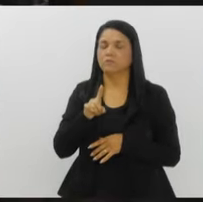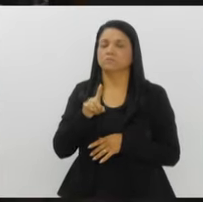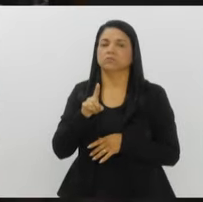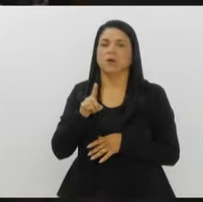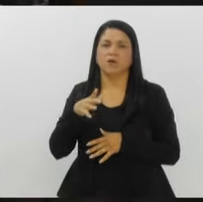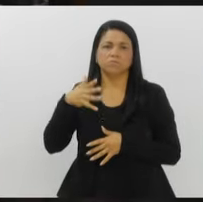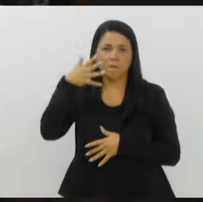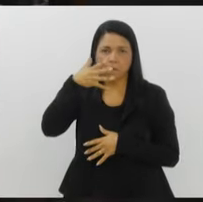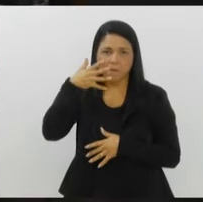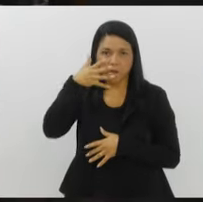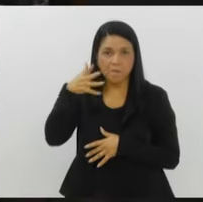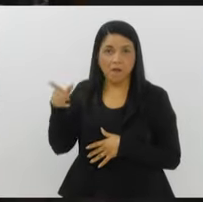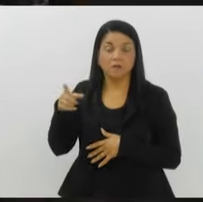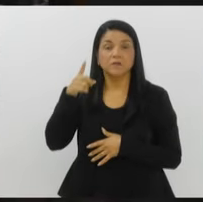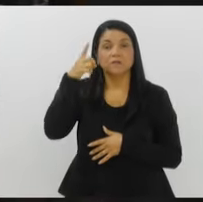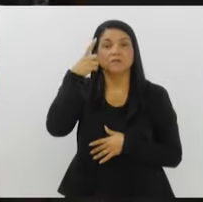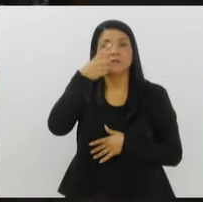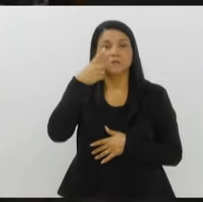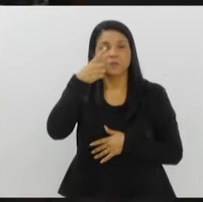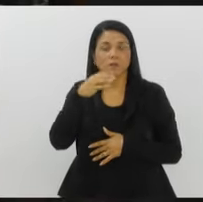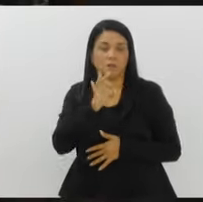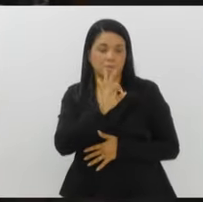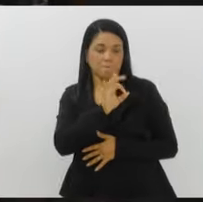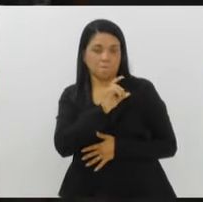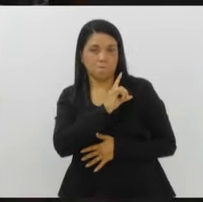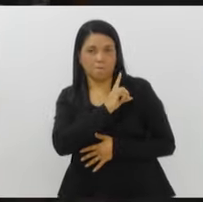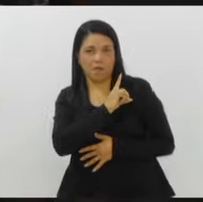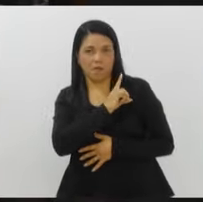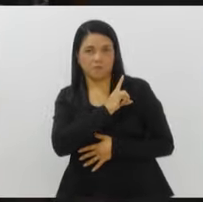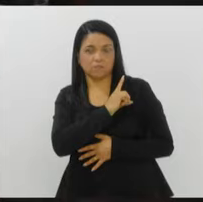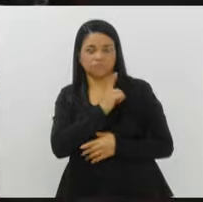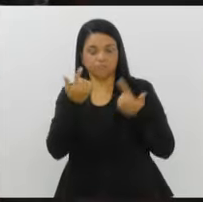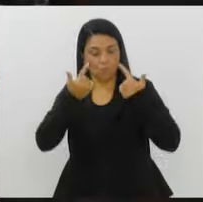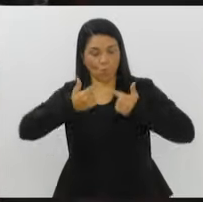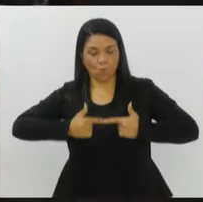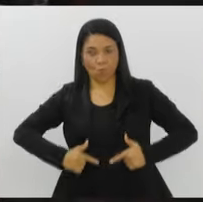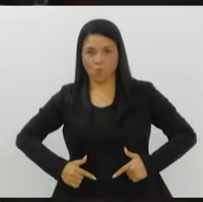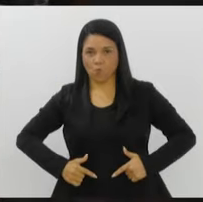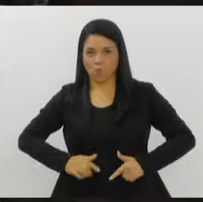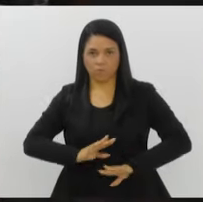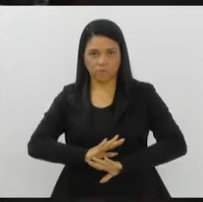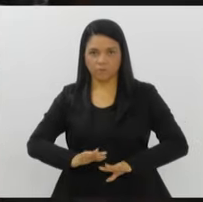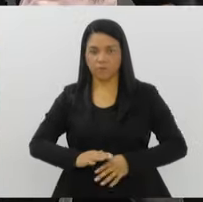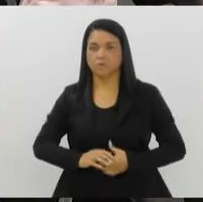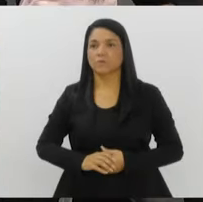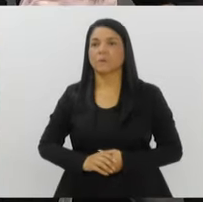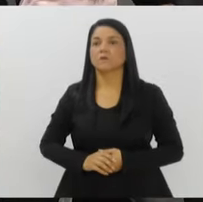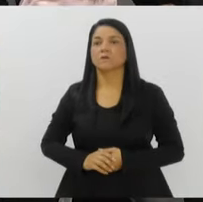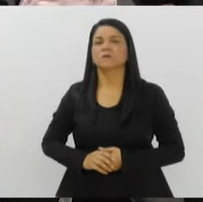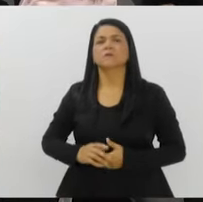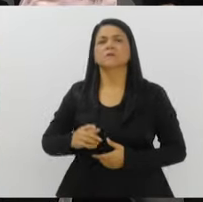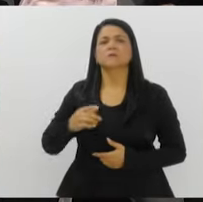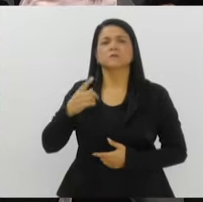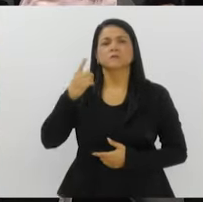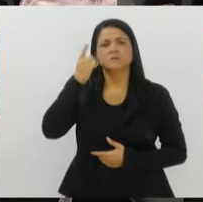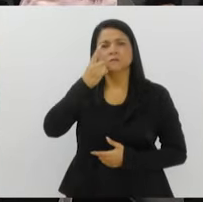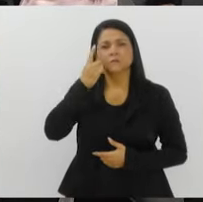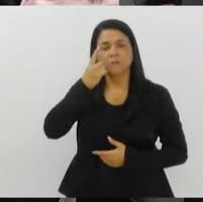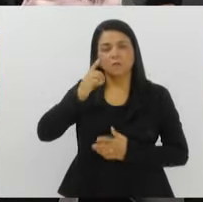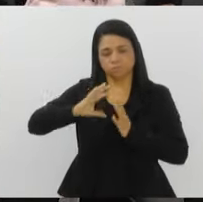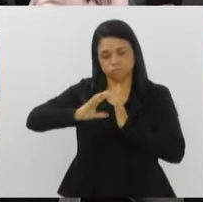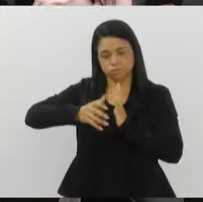A deputada Marta Rocha se abstém. Deputada Marta Rocha. Deputado, a bancada do